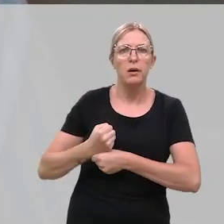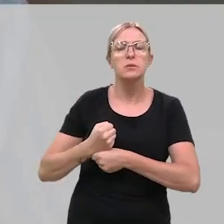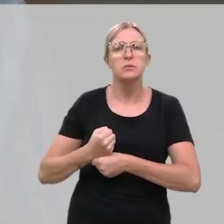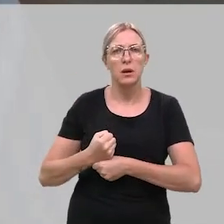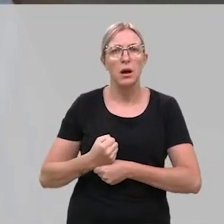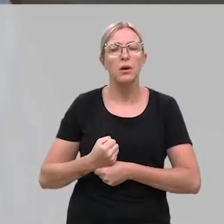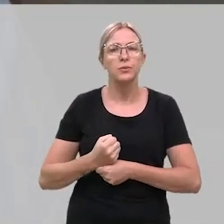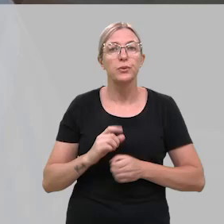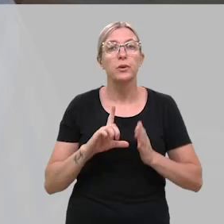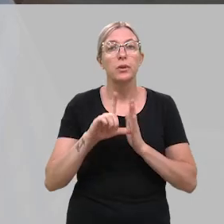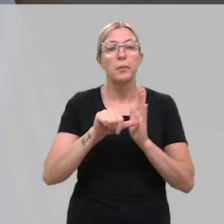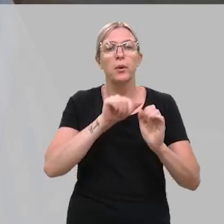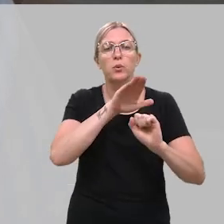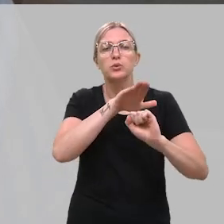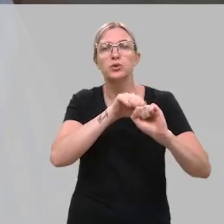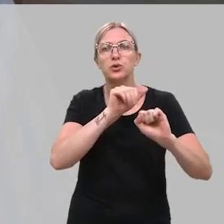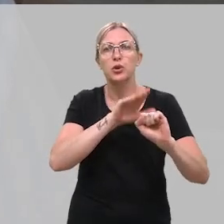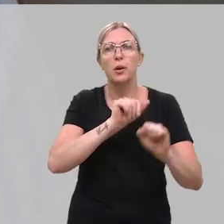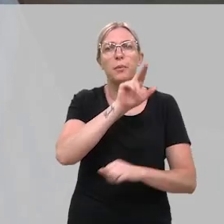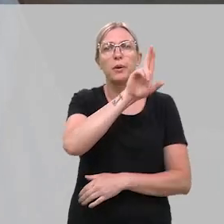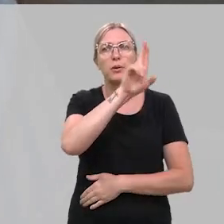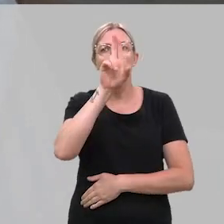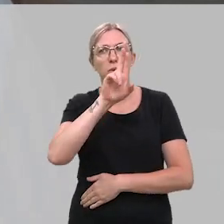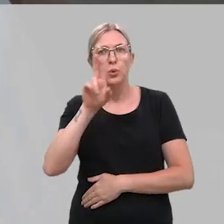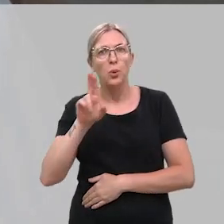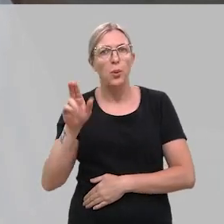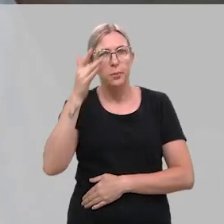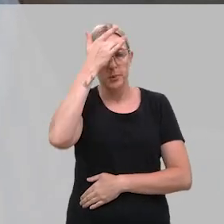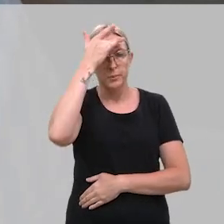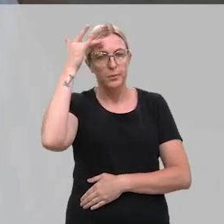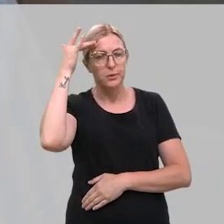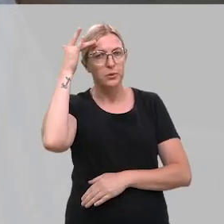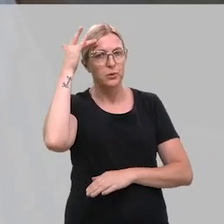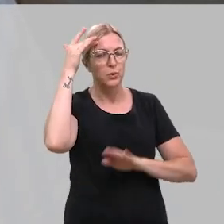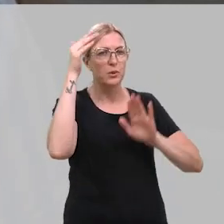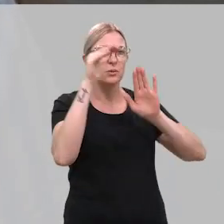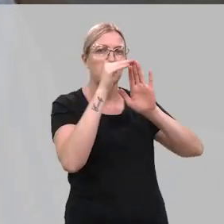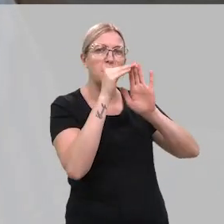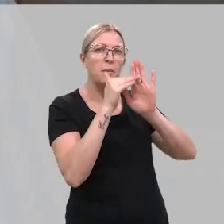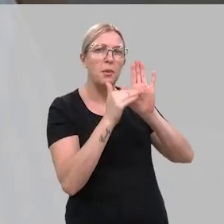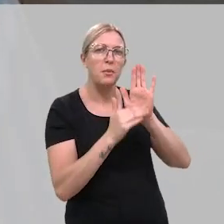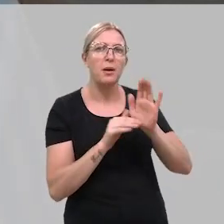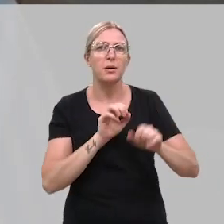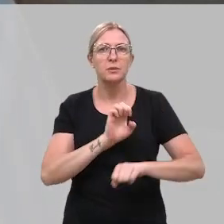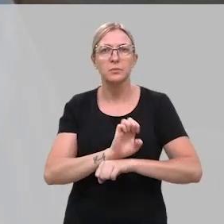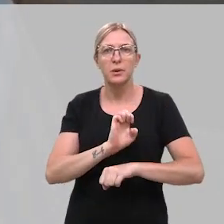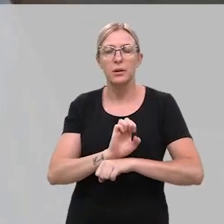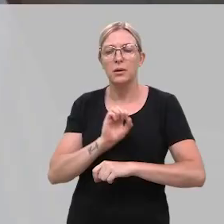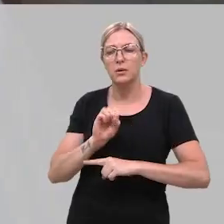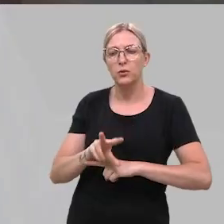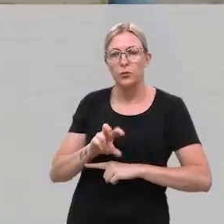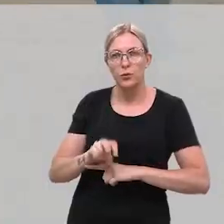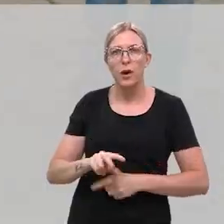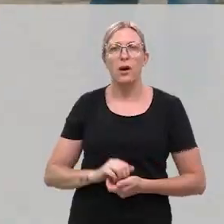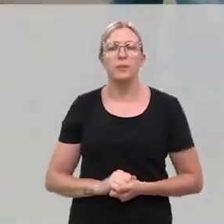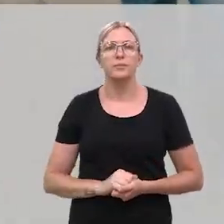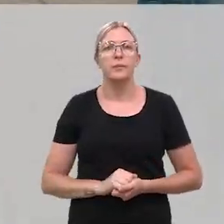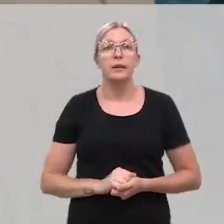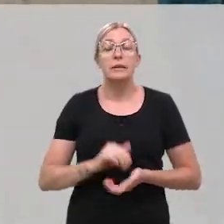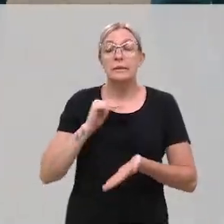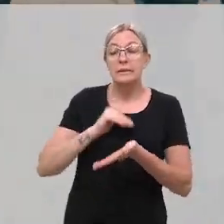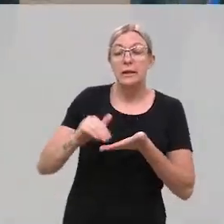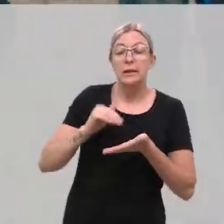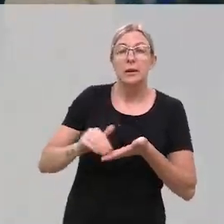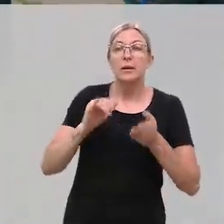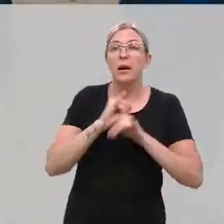nova etapa de inscrição fica uma lista de espera até a gente conseguir organizar todas as vagas para ofertar para todos conforme a